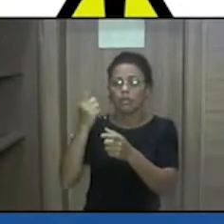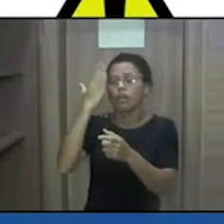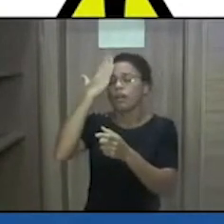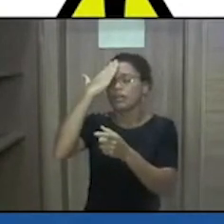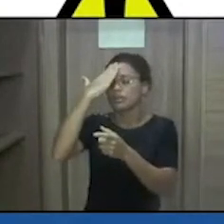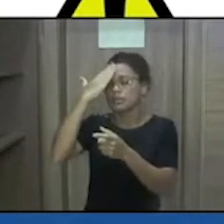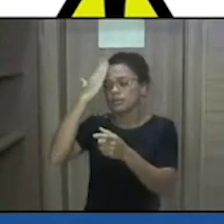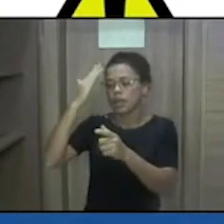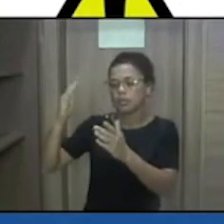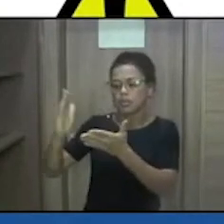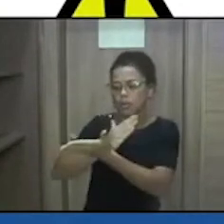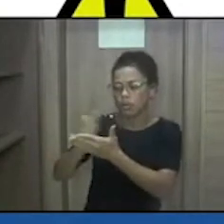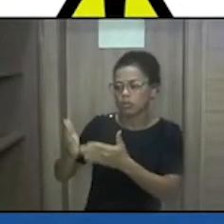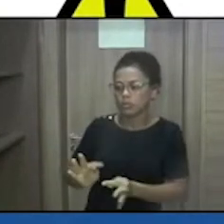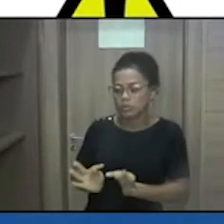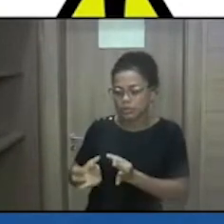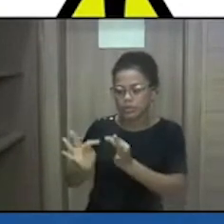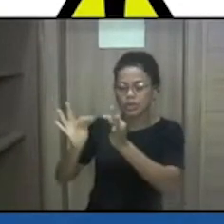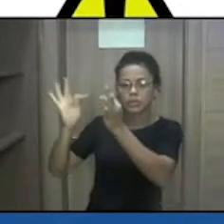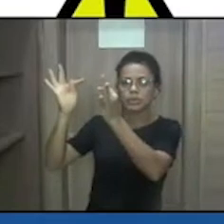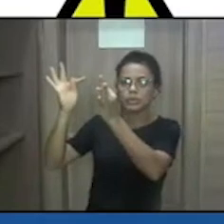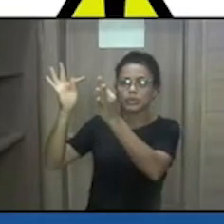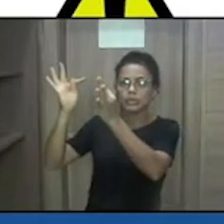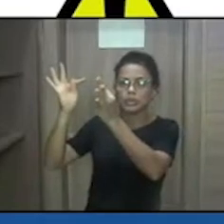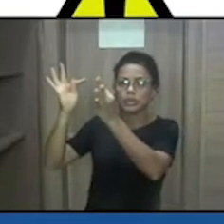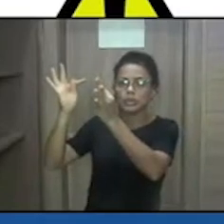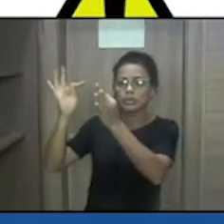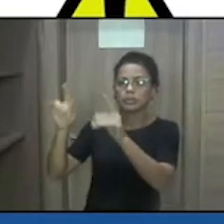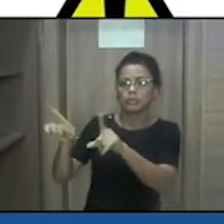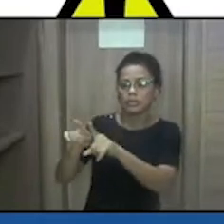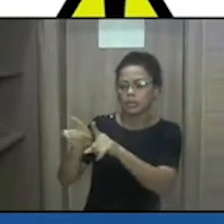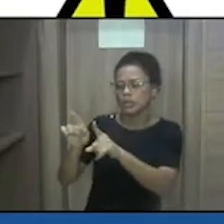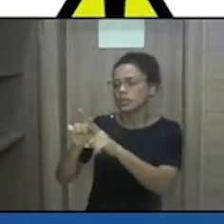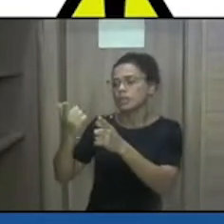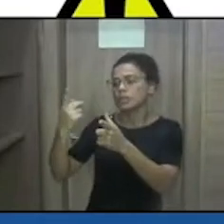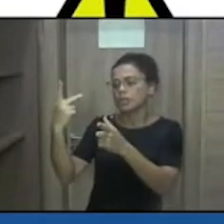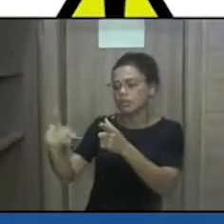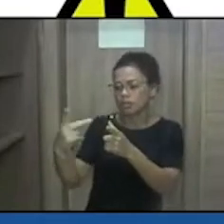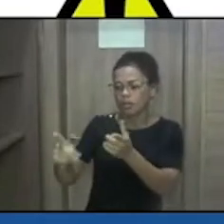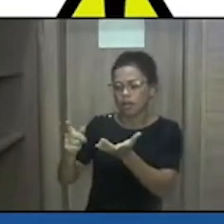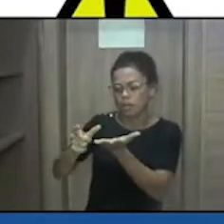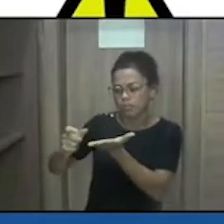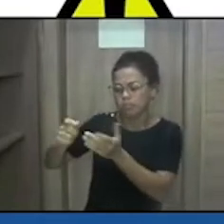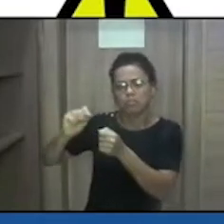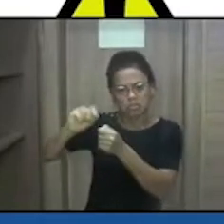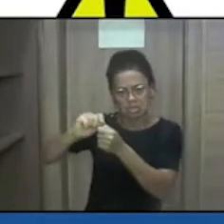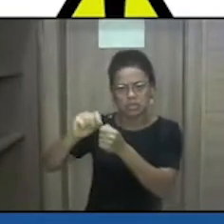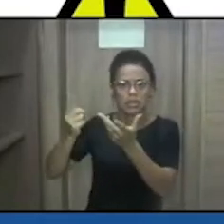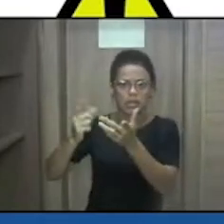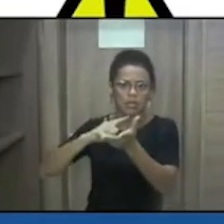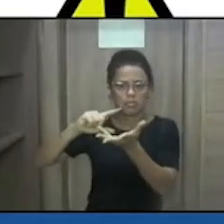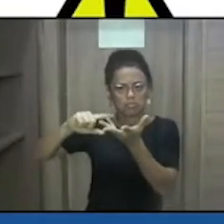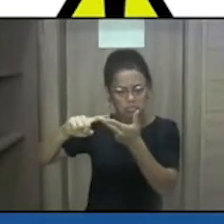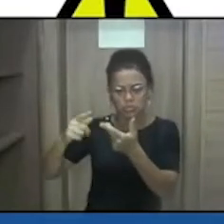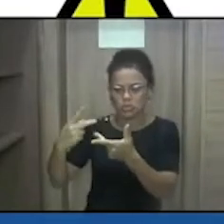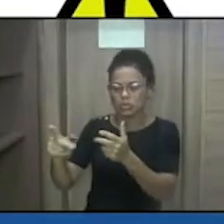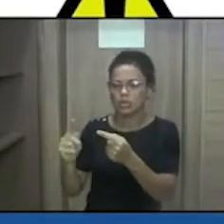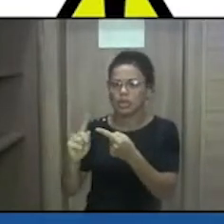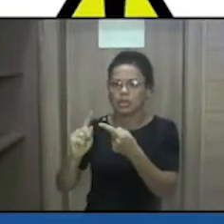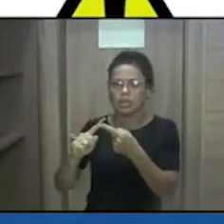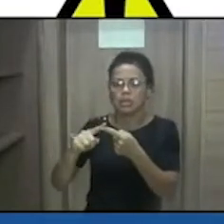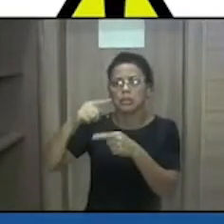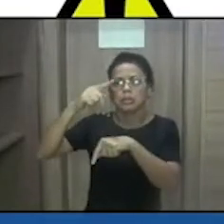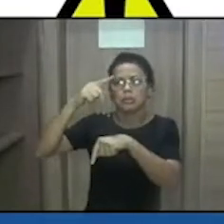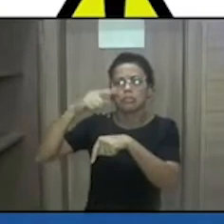algumas tecnologias hoje na odontologia que facilita a confecção de próteses fixas unitárias, como, né, pinos de fibra